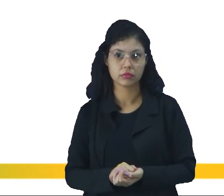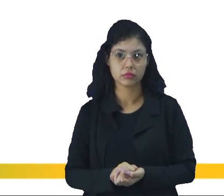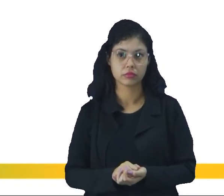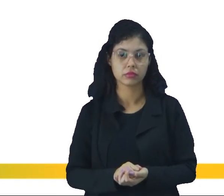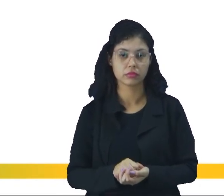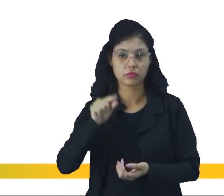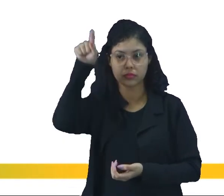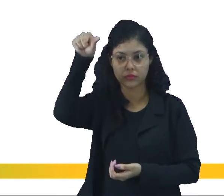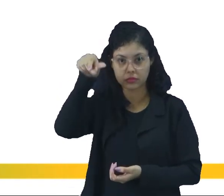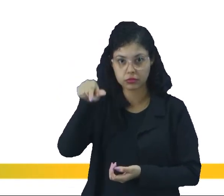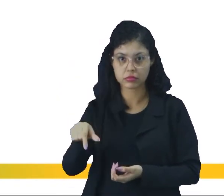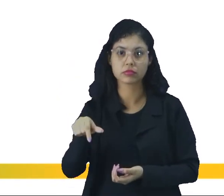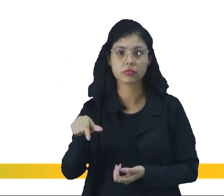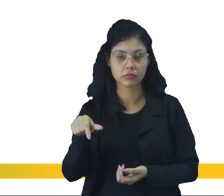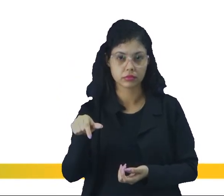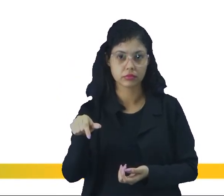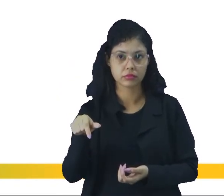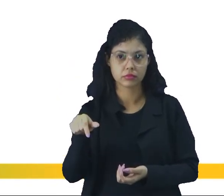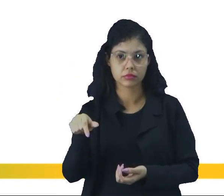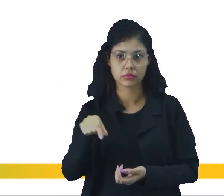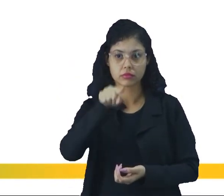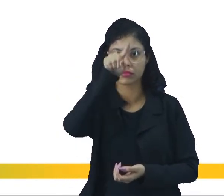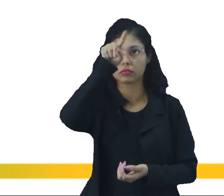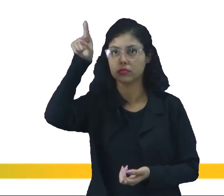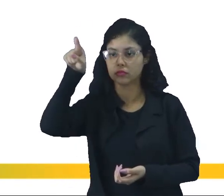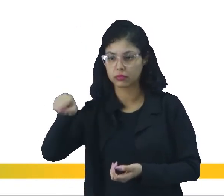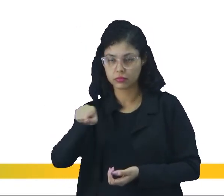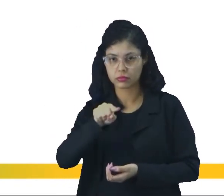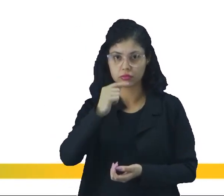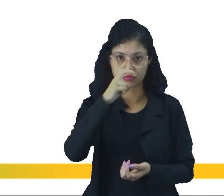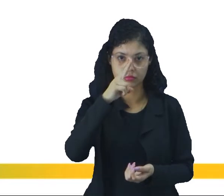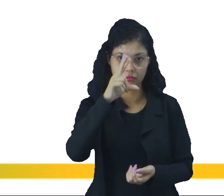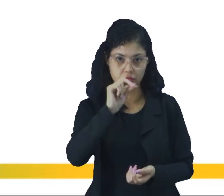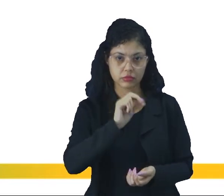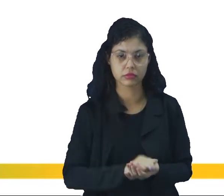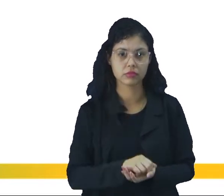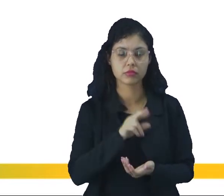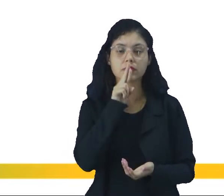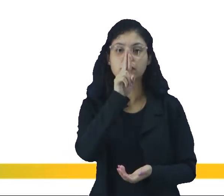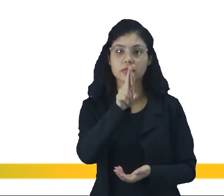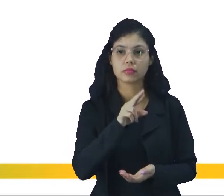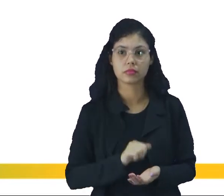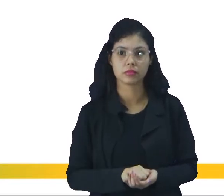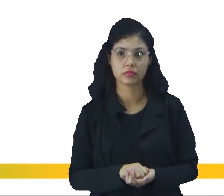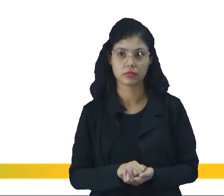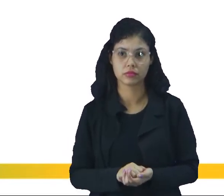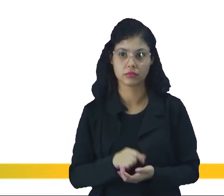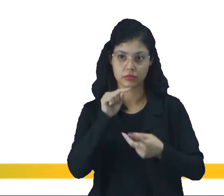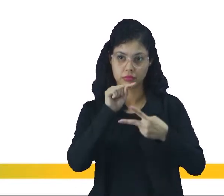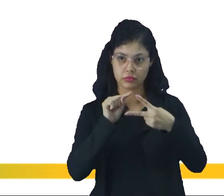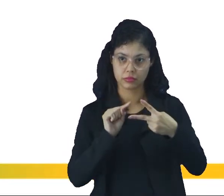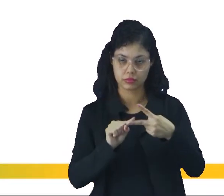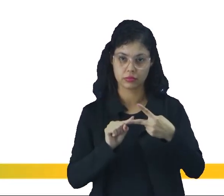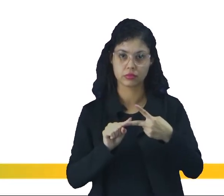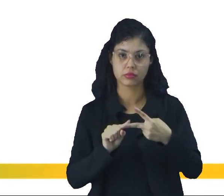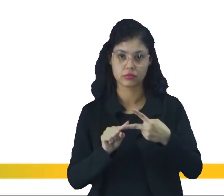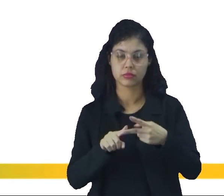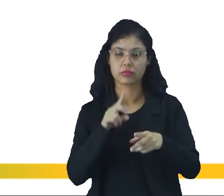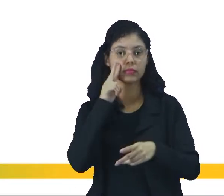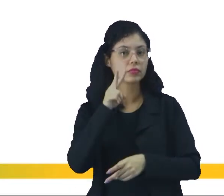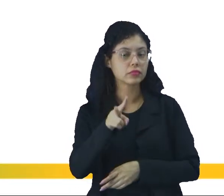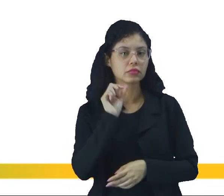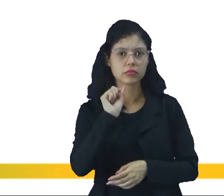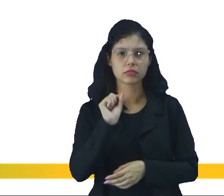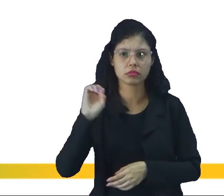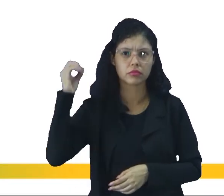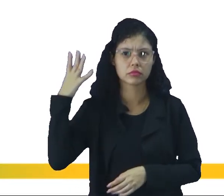aqui, ó, do triângulo é o lado do quadrado, ó, que é 50. Então eu vou calcular essas duas áreas para ver o que